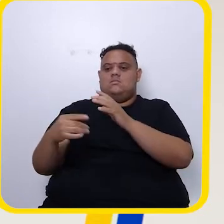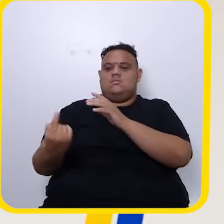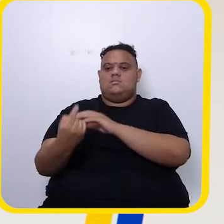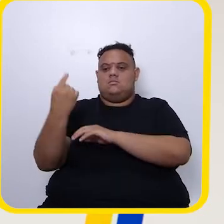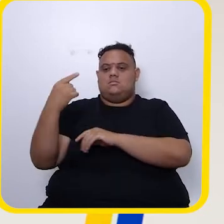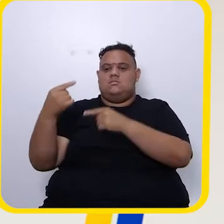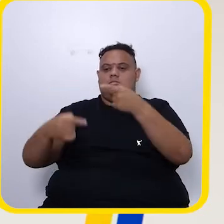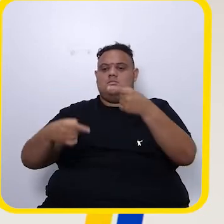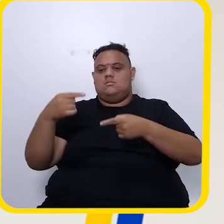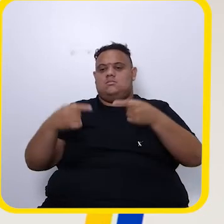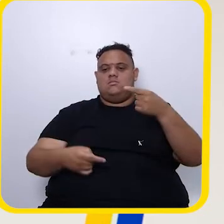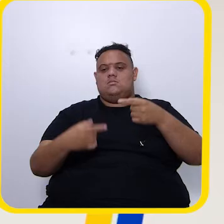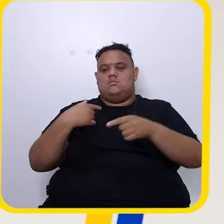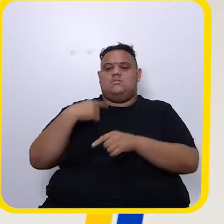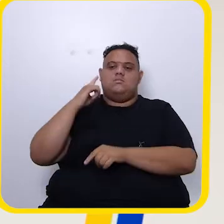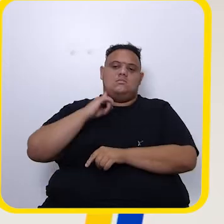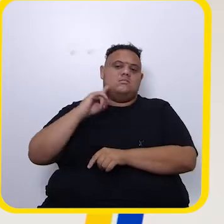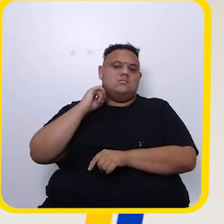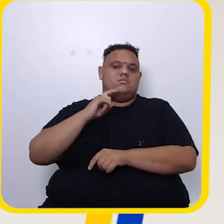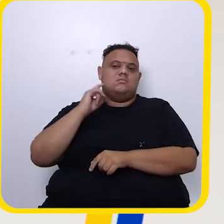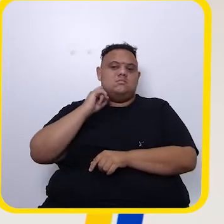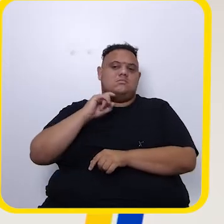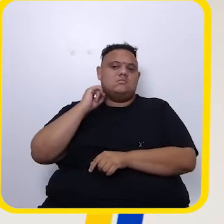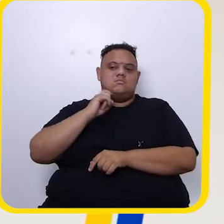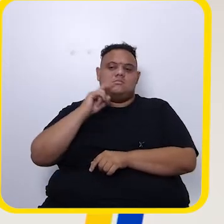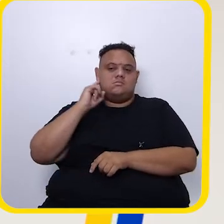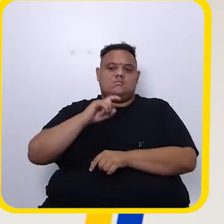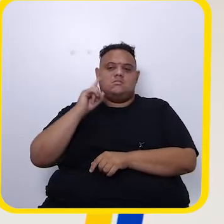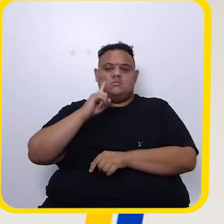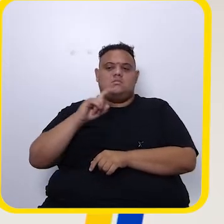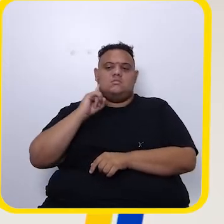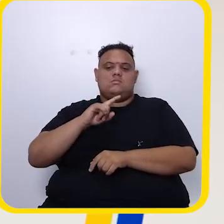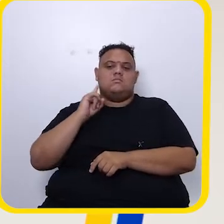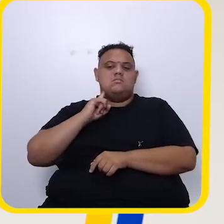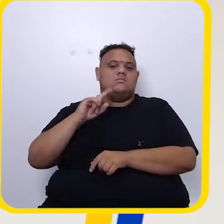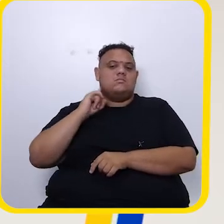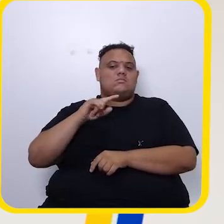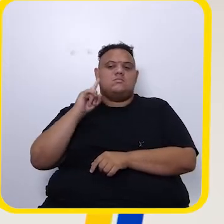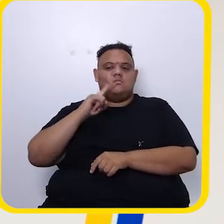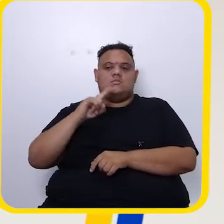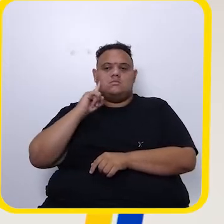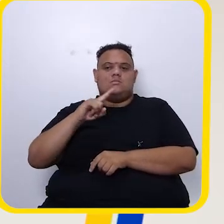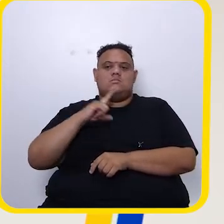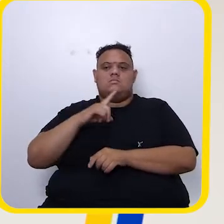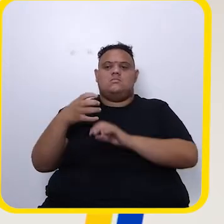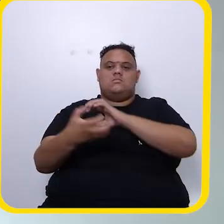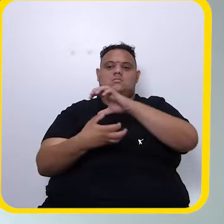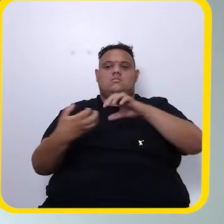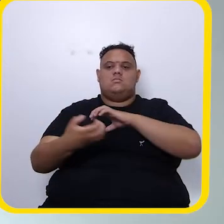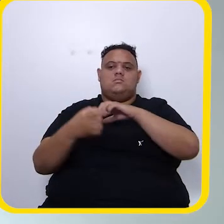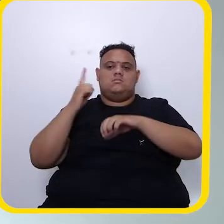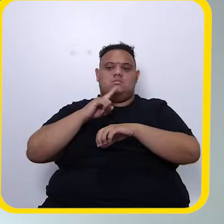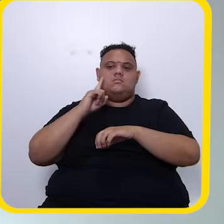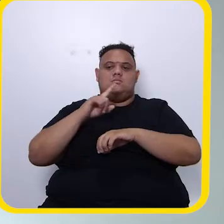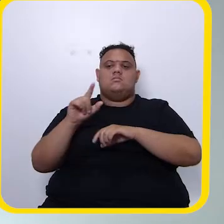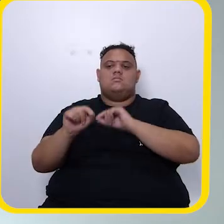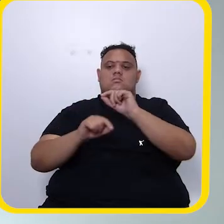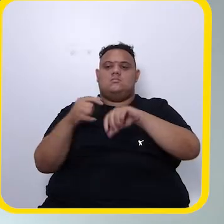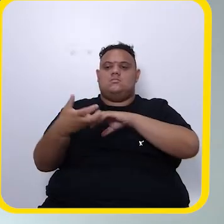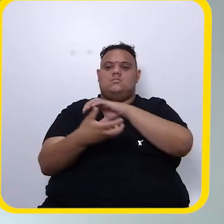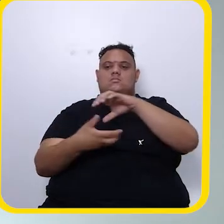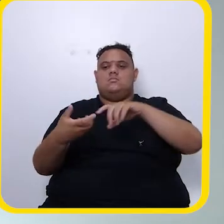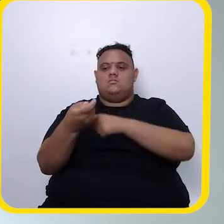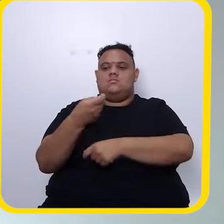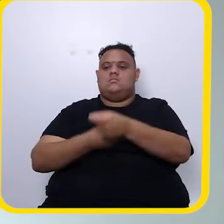expressa oposição política aos Estados Unidos. Então, mesmo diante desse cenário, né, de crise econômica, né, ainda